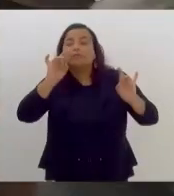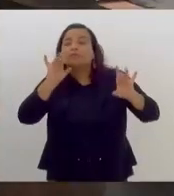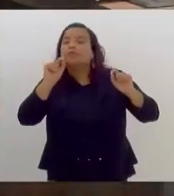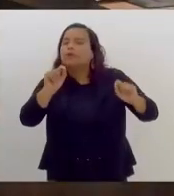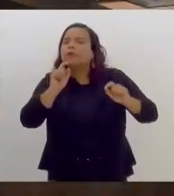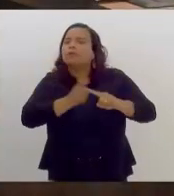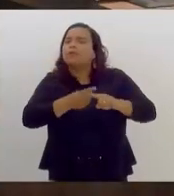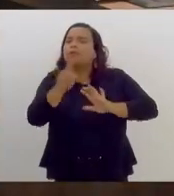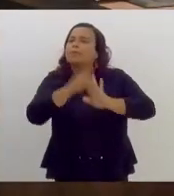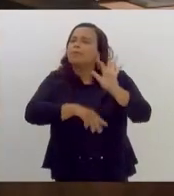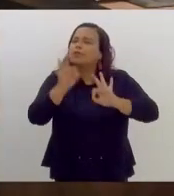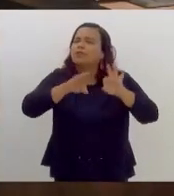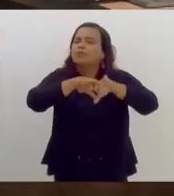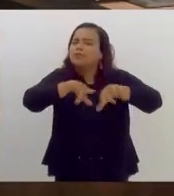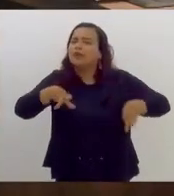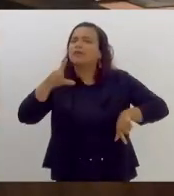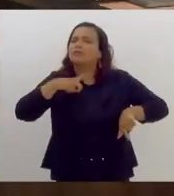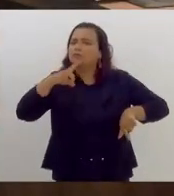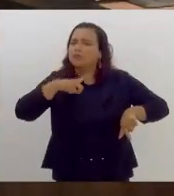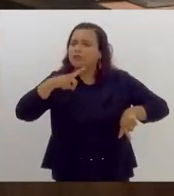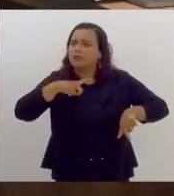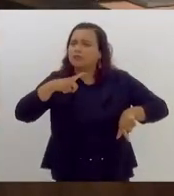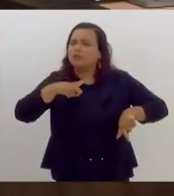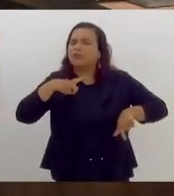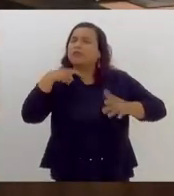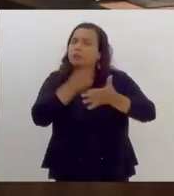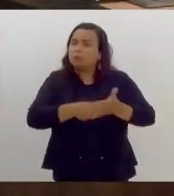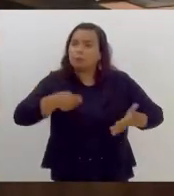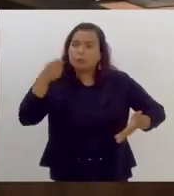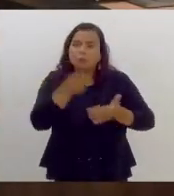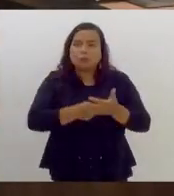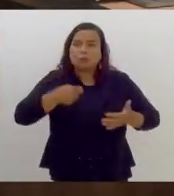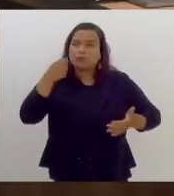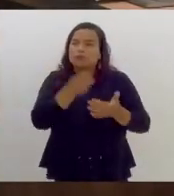há projetos que têm uma luta muito